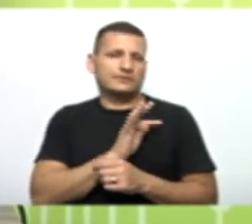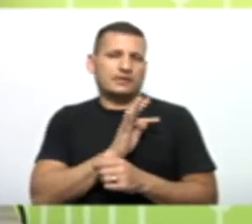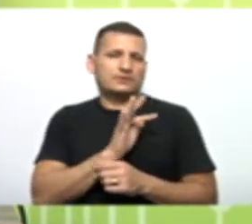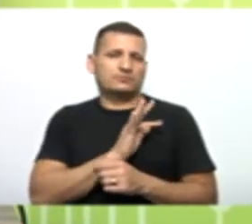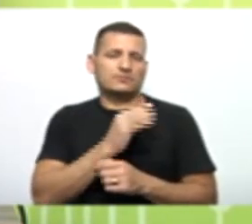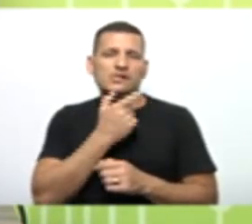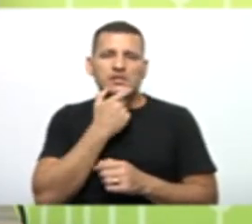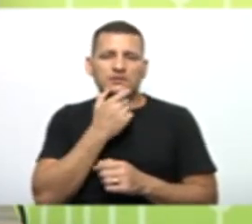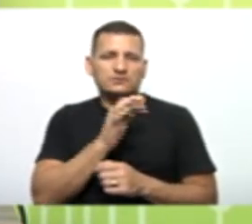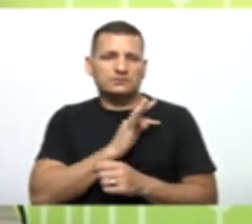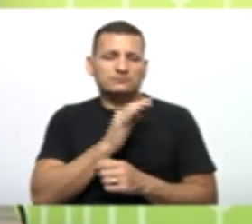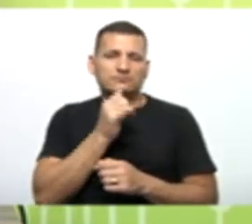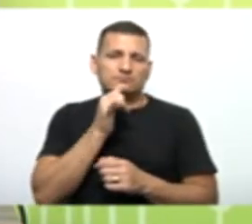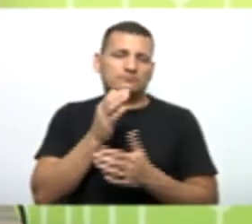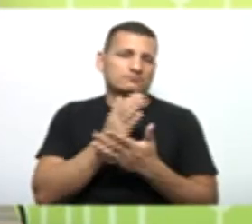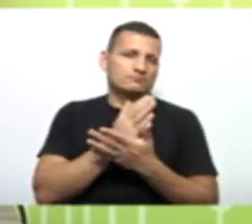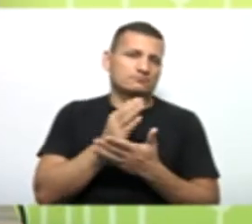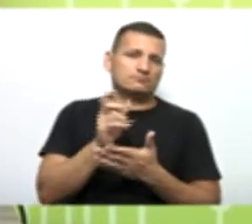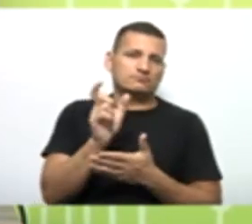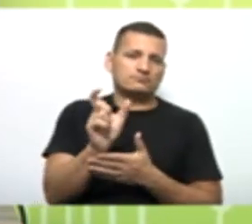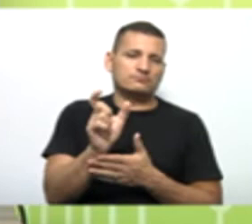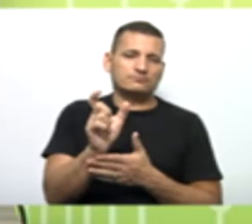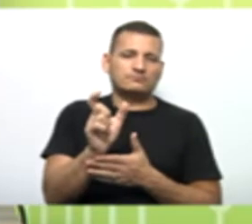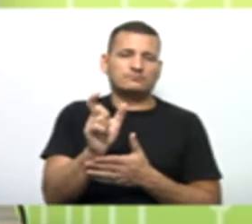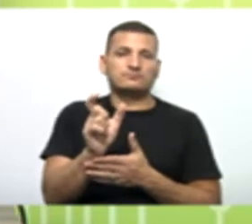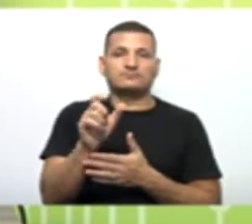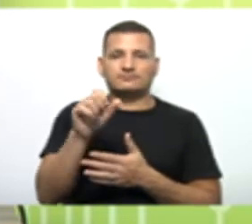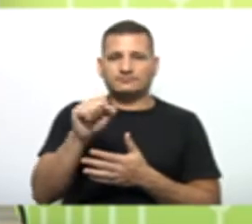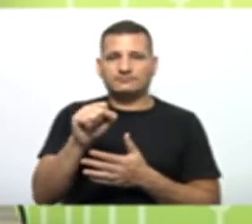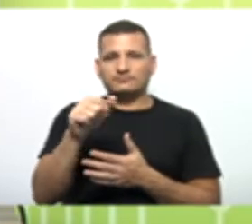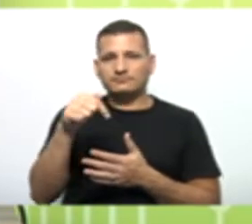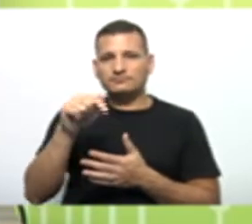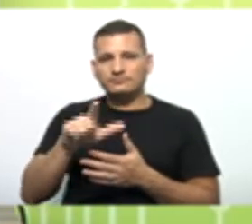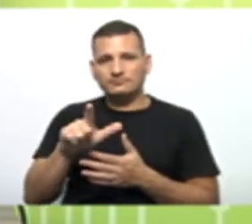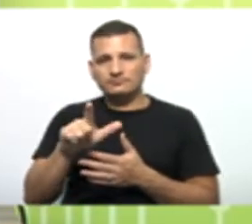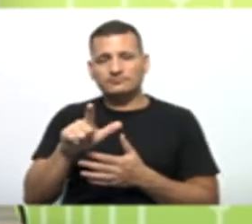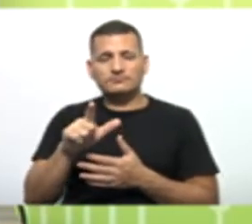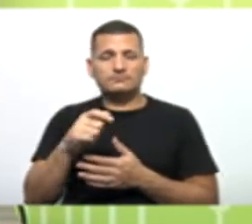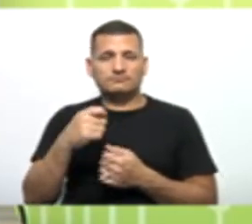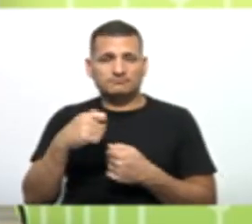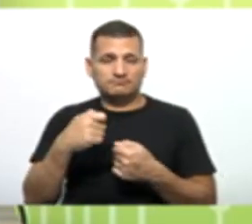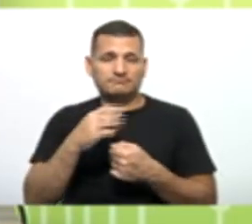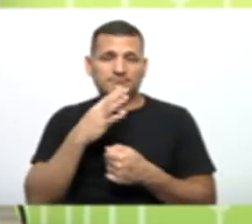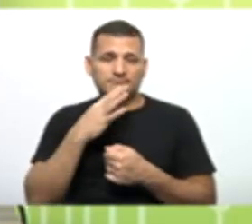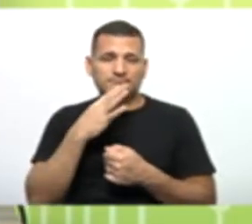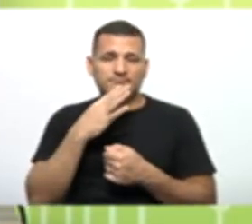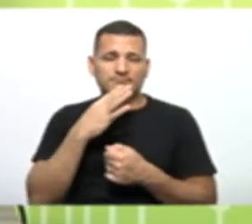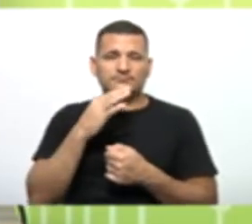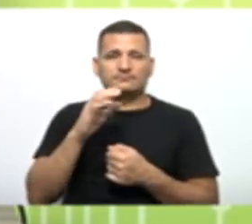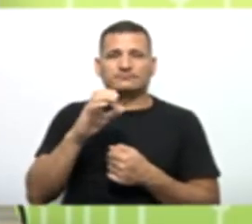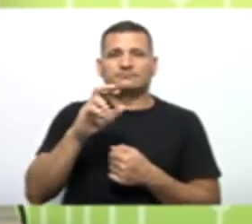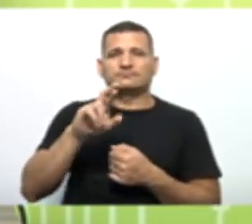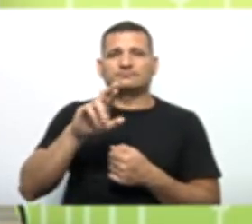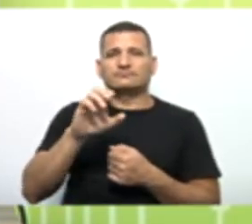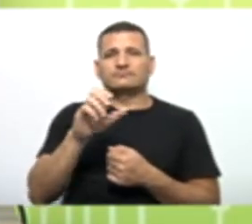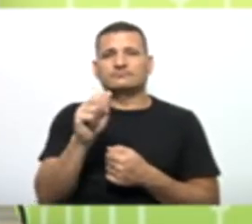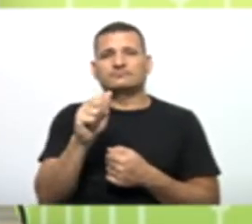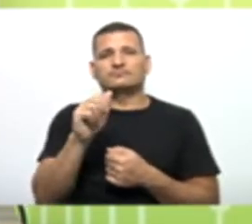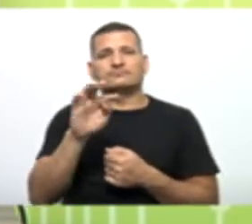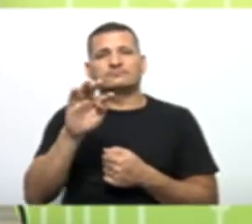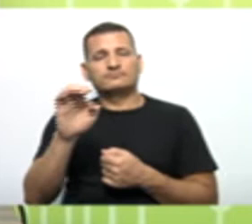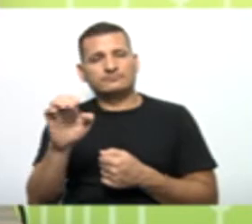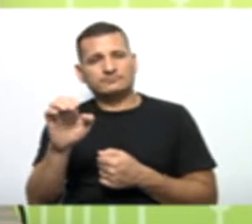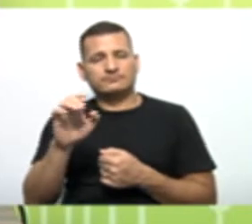algumas palavras, por exemplo, no SQL, você tem que dominar. Create, né, que é a criação de